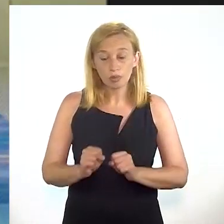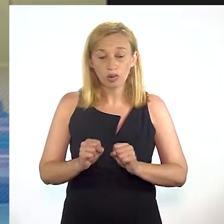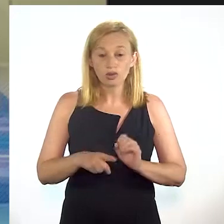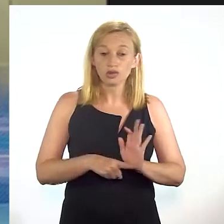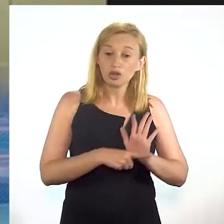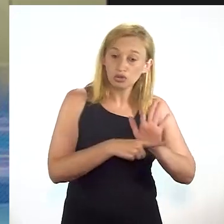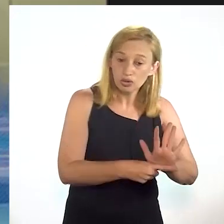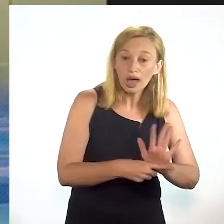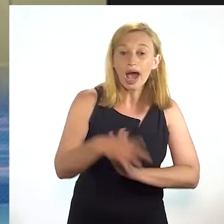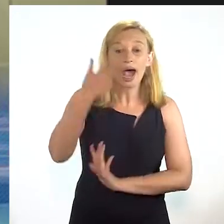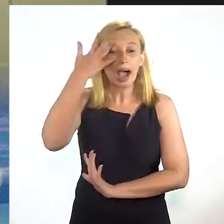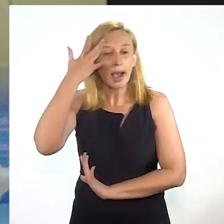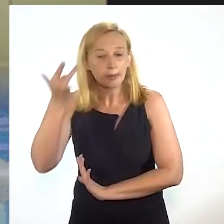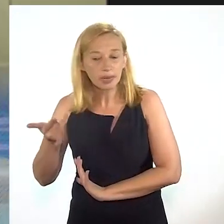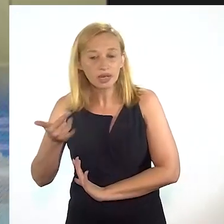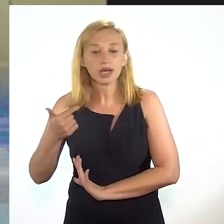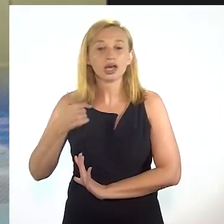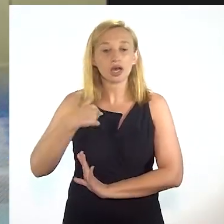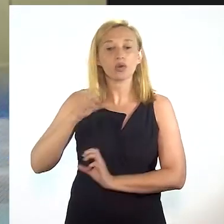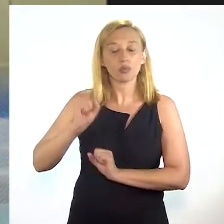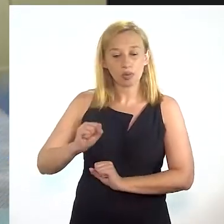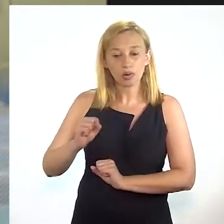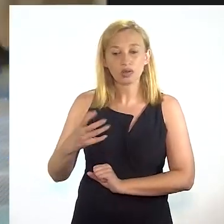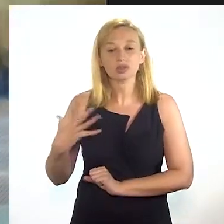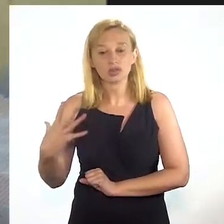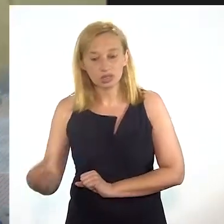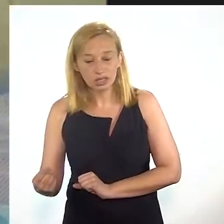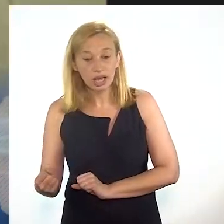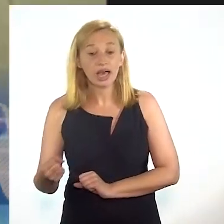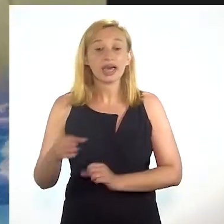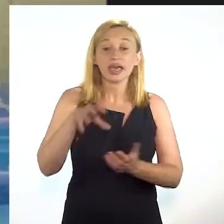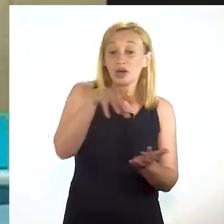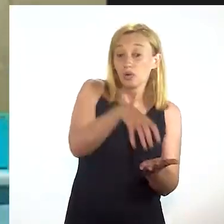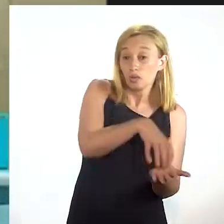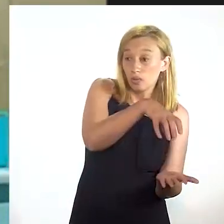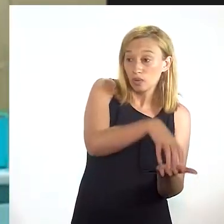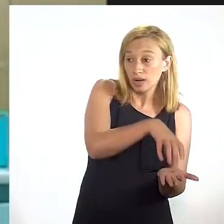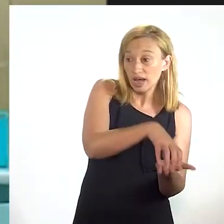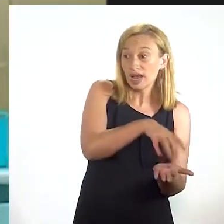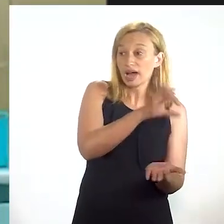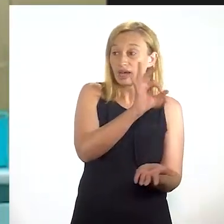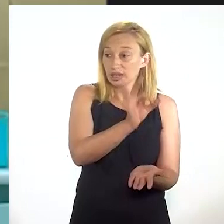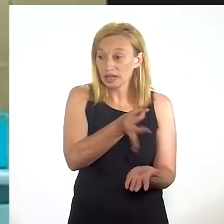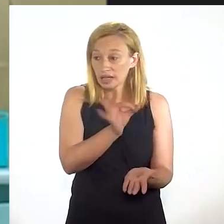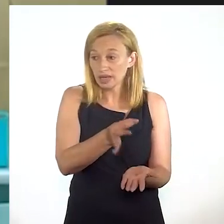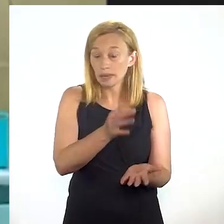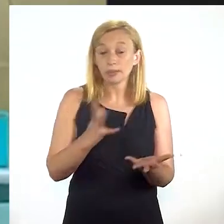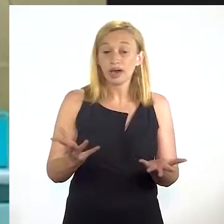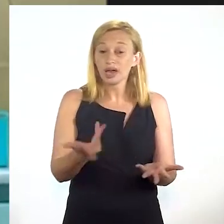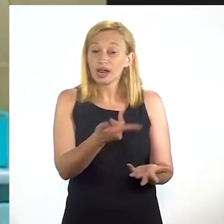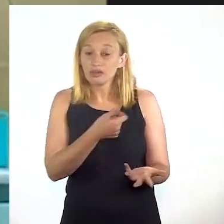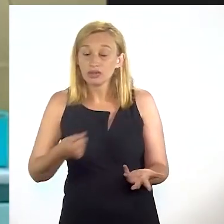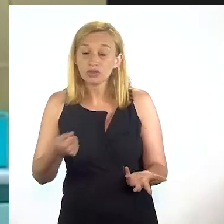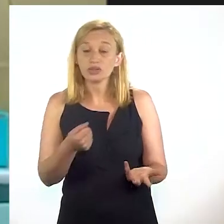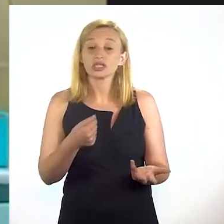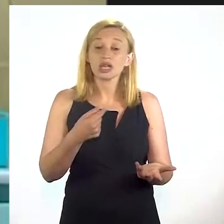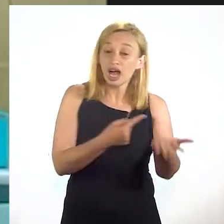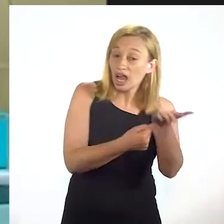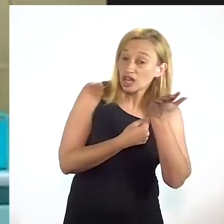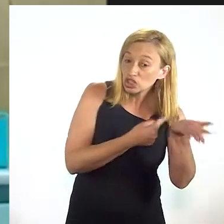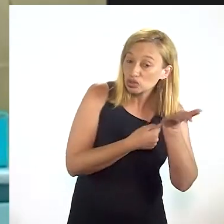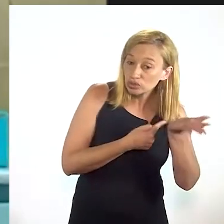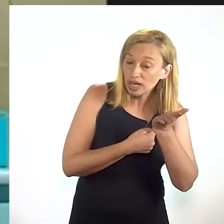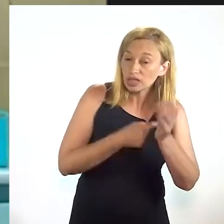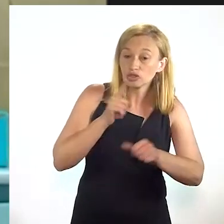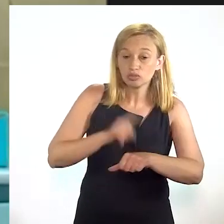eu posso plantar e eu posso adubar. Amanhã, quem sabe, eu vou colher. E é a rede né, essa